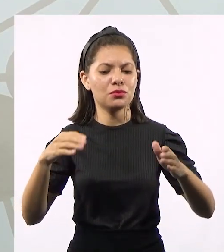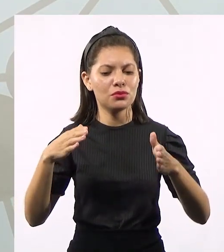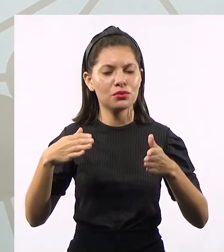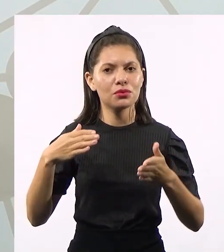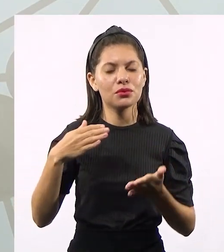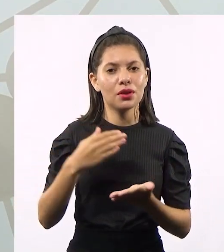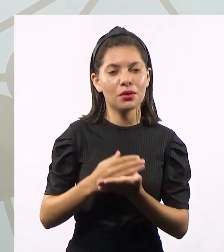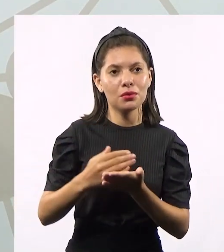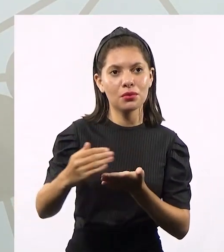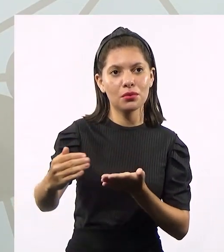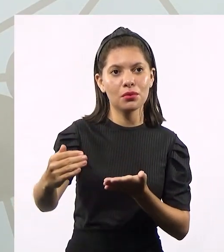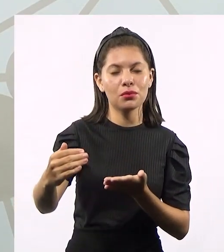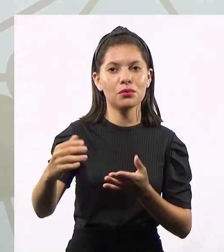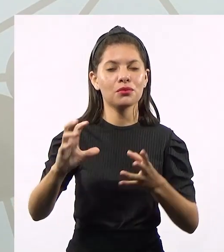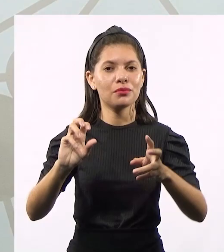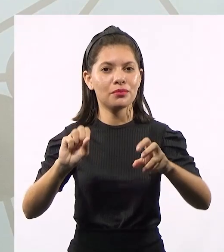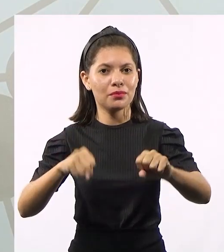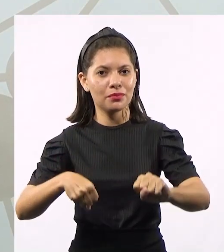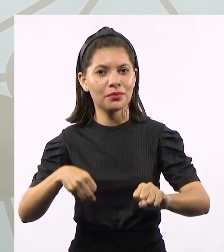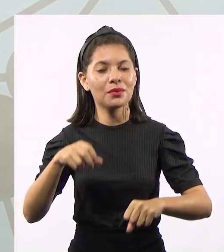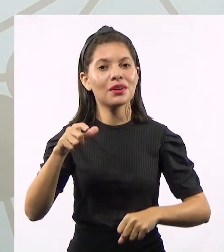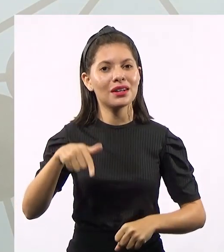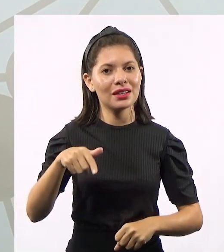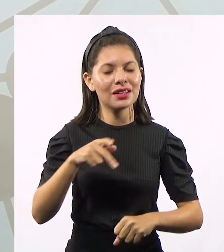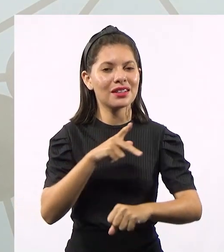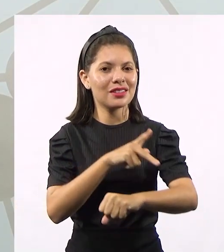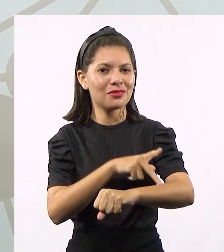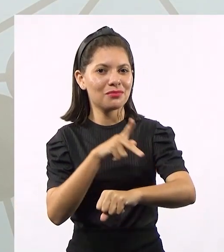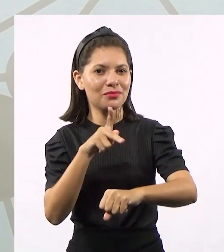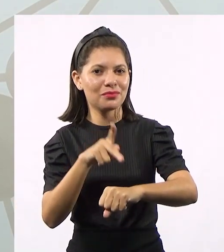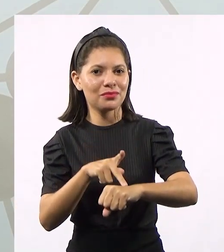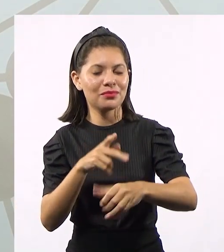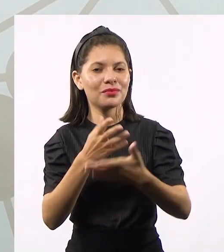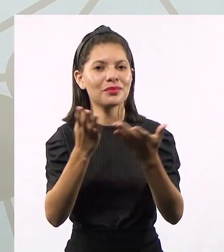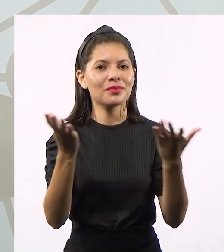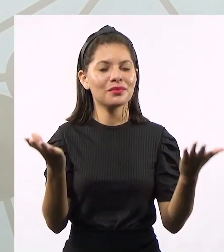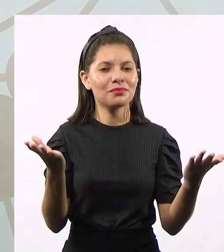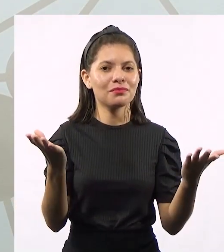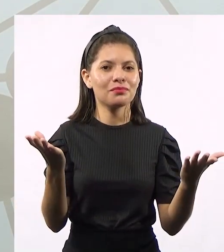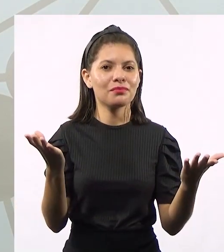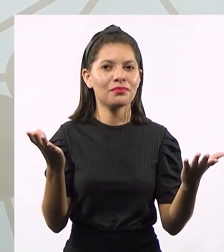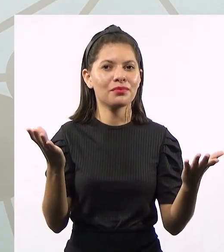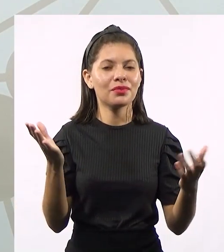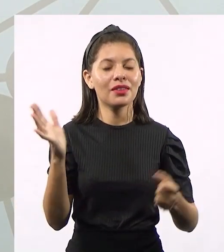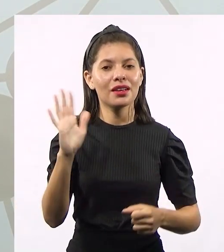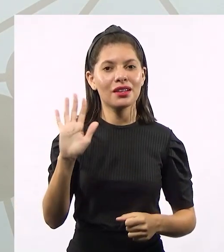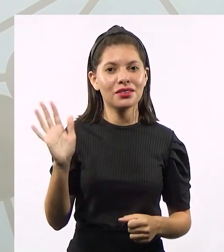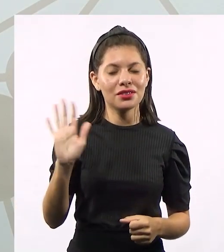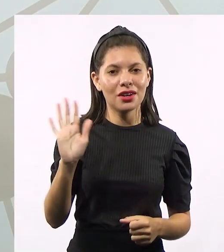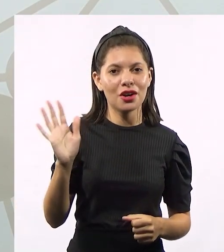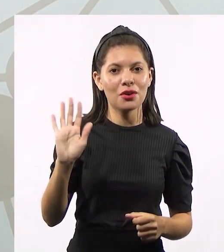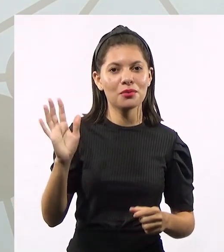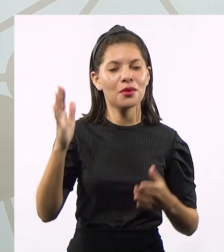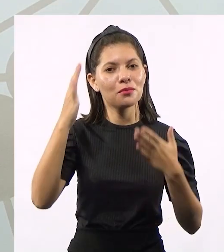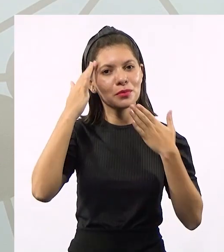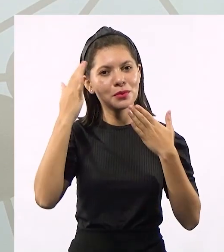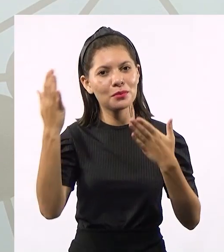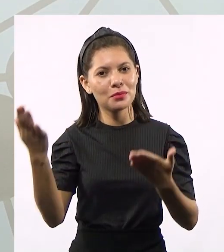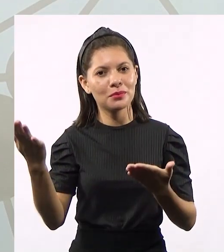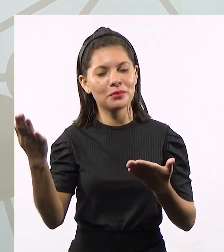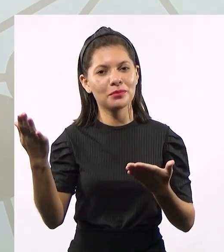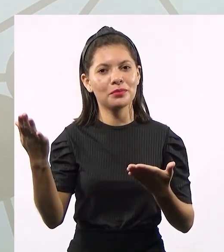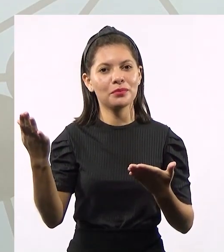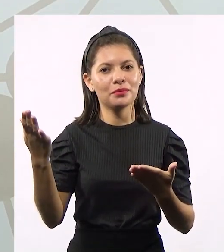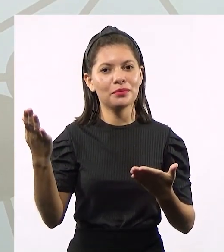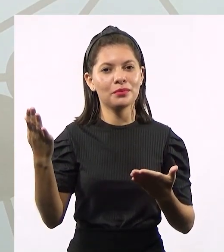nosso percurso formativo aqui na pedagogia. Pessoal, eu fico por aqui, me despeço agora, gratidão mais